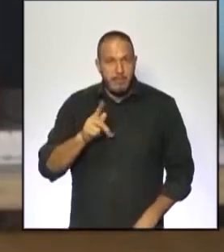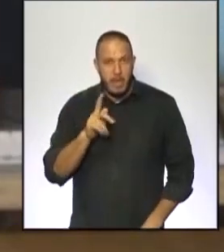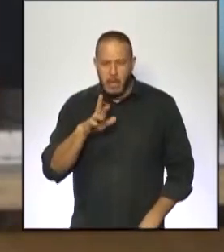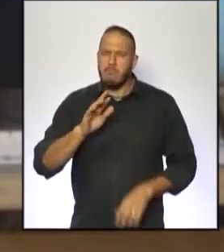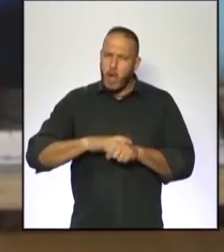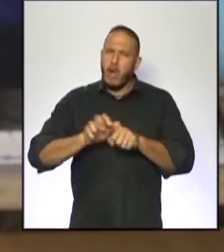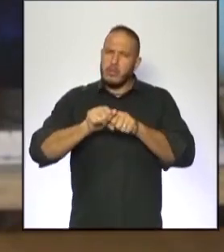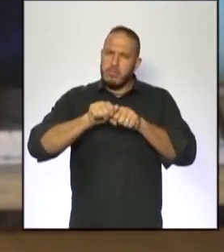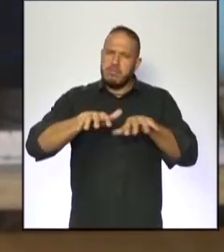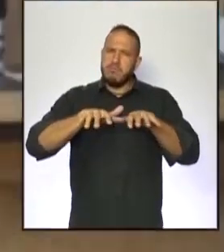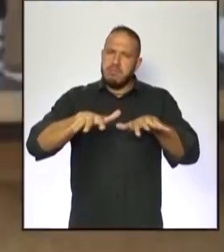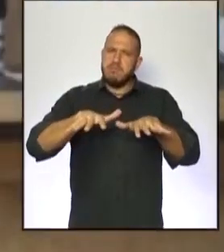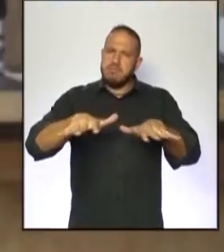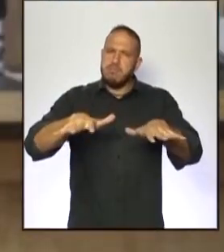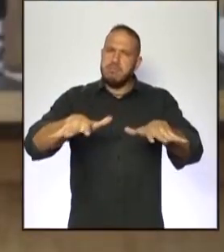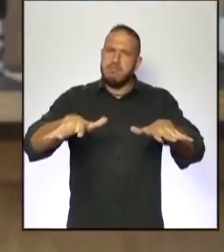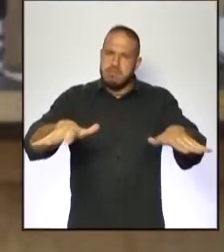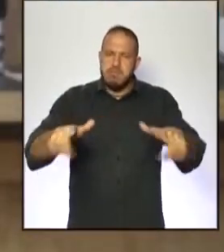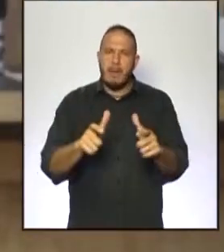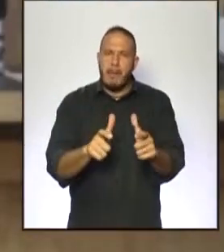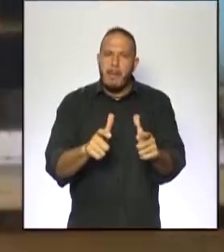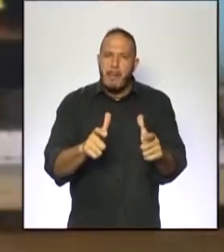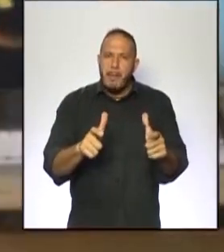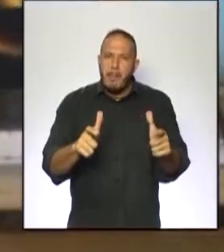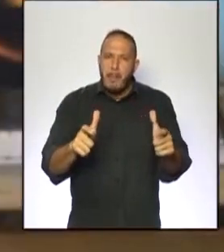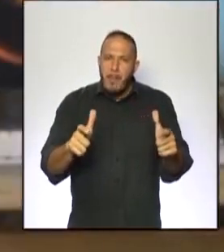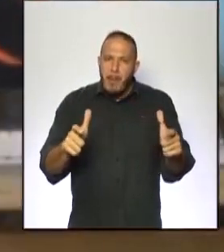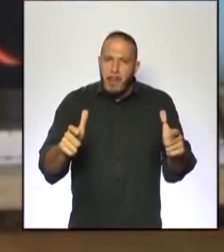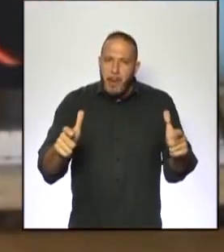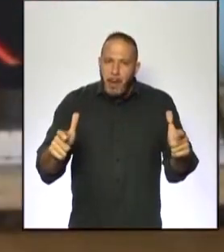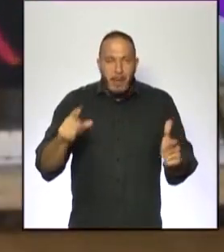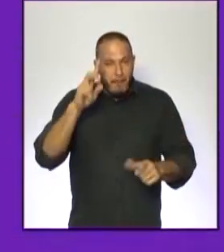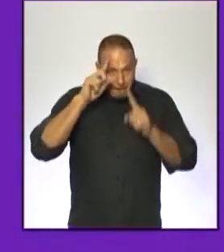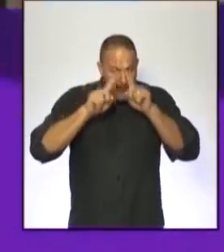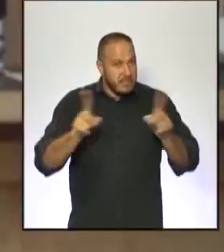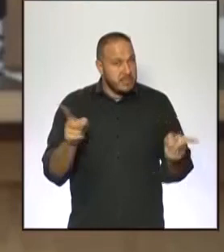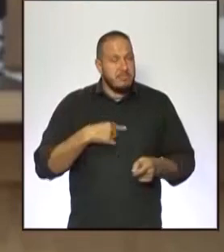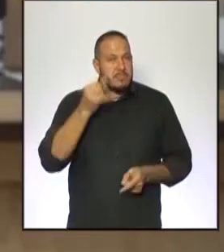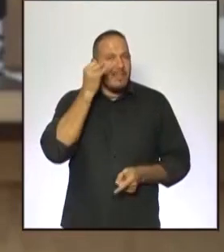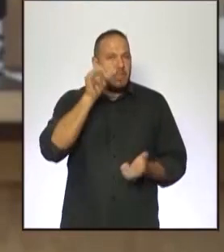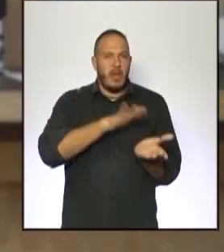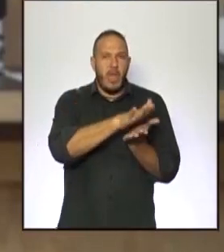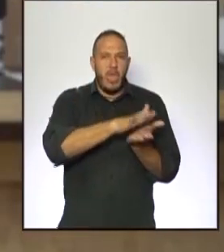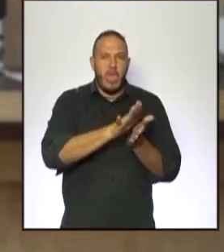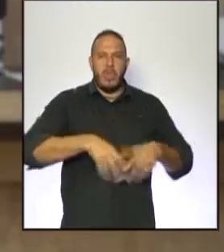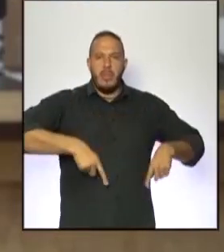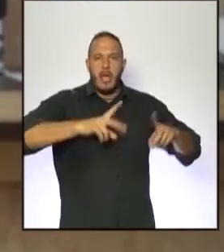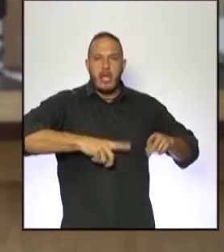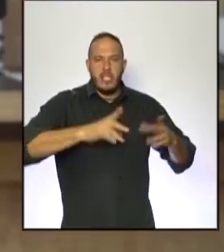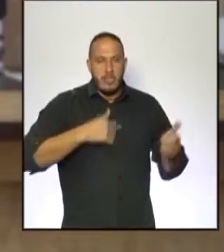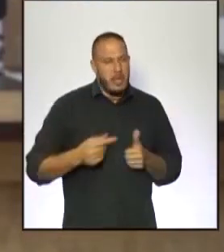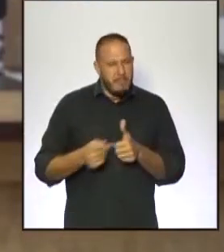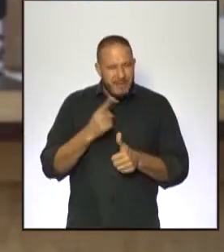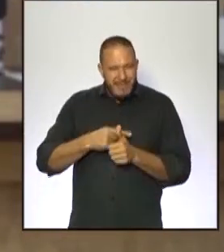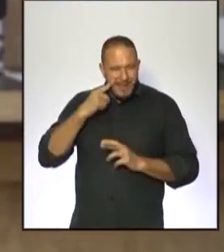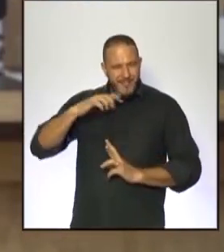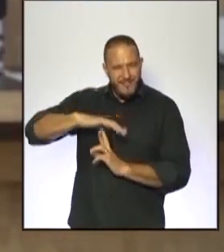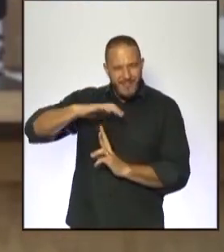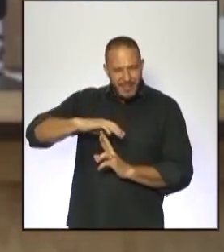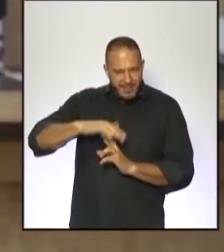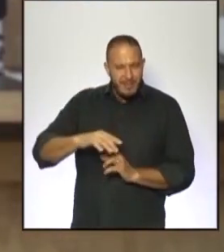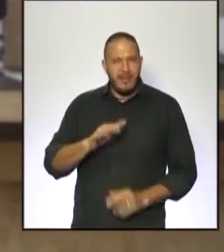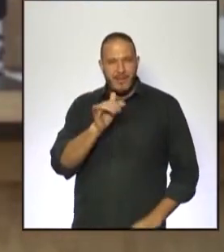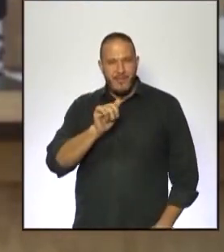replicado, multiplicado, ganhar escala, gastando pouco. A primeira Maker Faire, aquela de